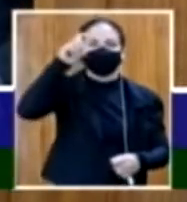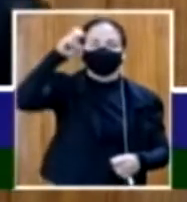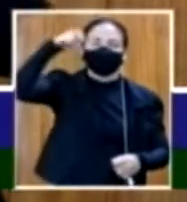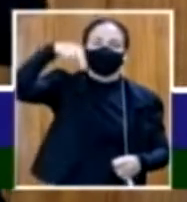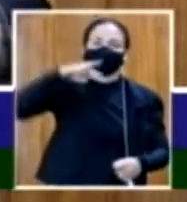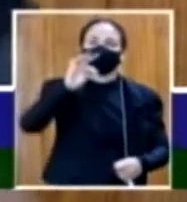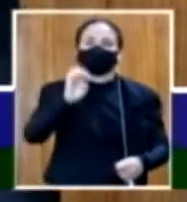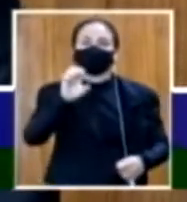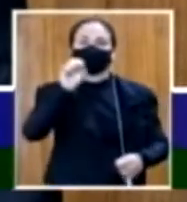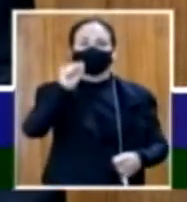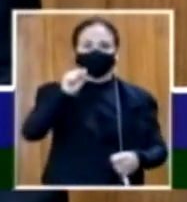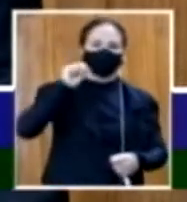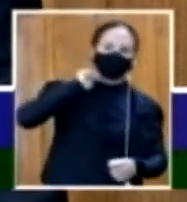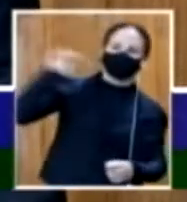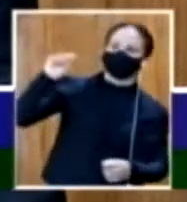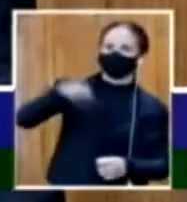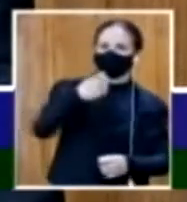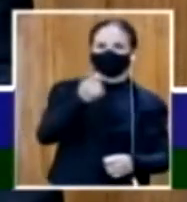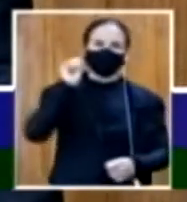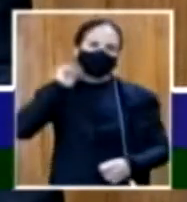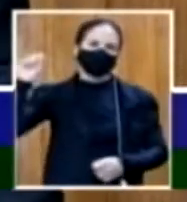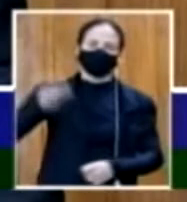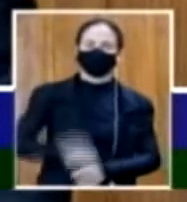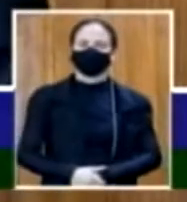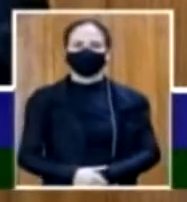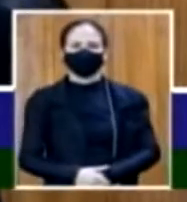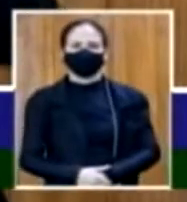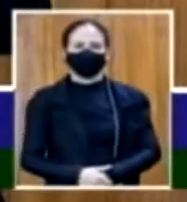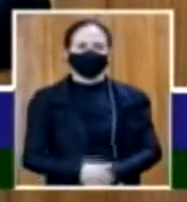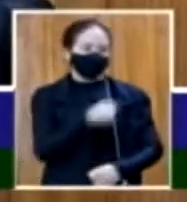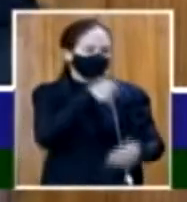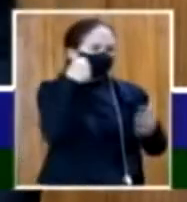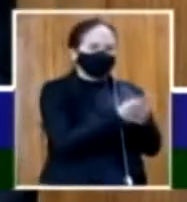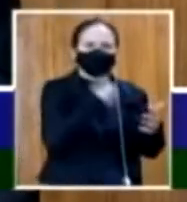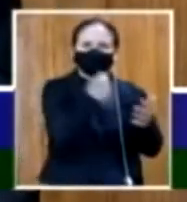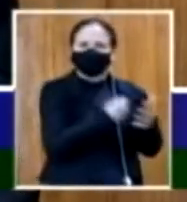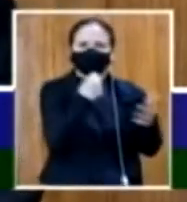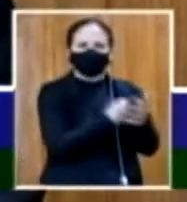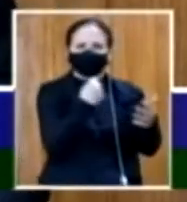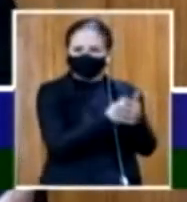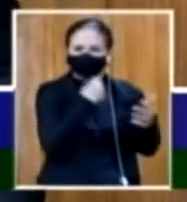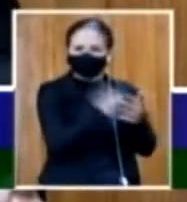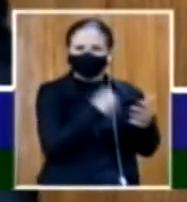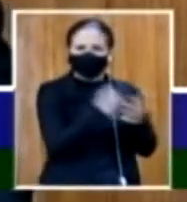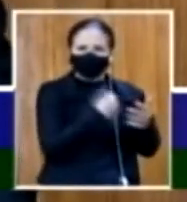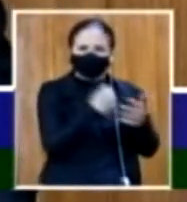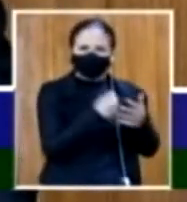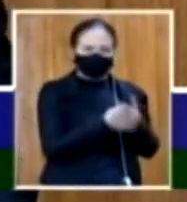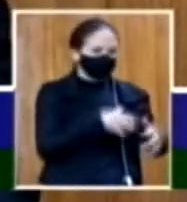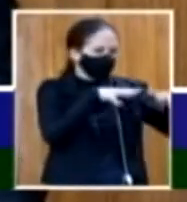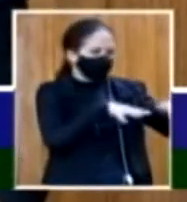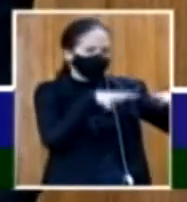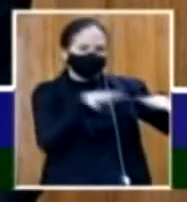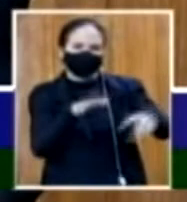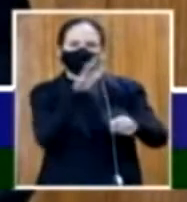foi o grande mentor aí da Inconfidência Mineira, que foi um movimento ocorrido de revolta